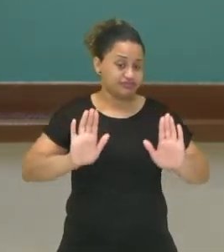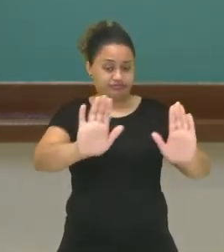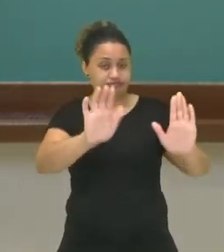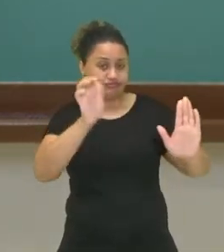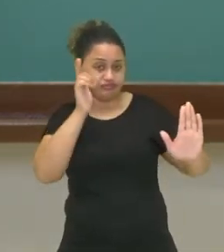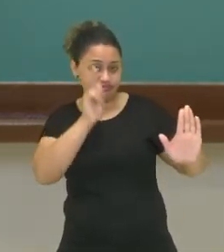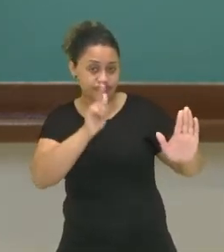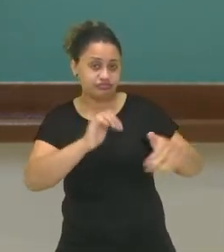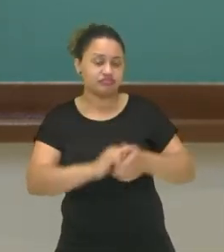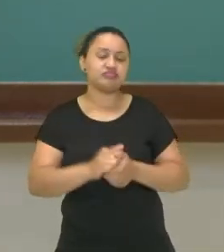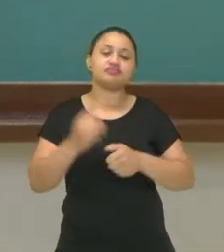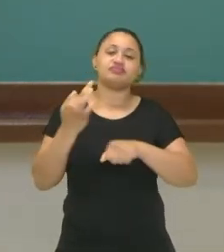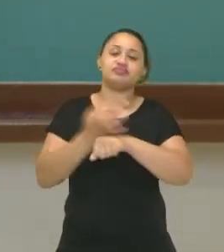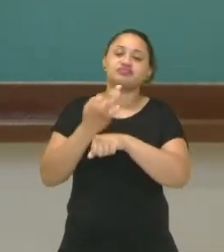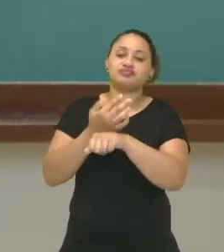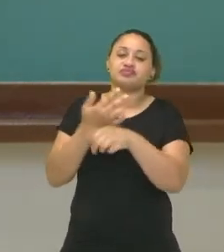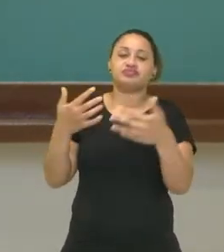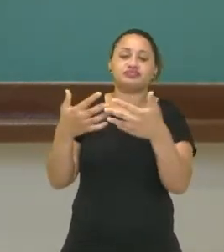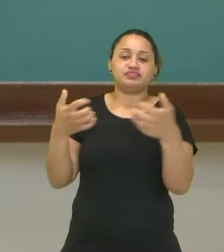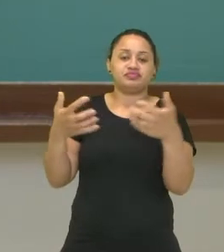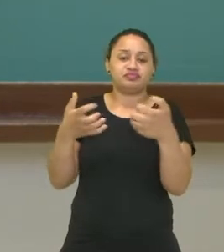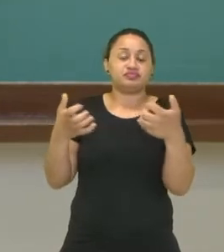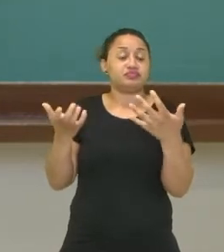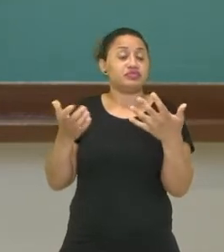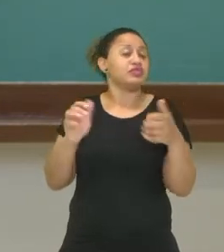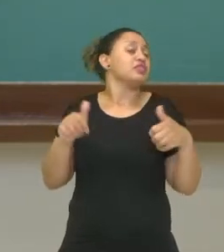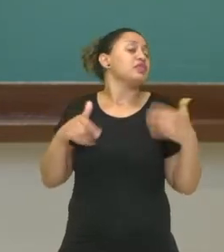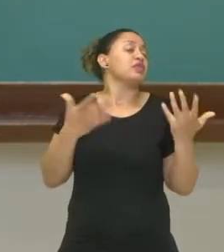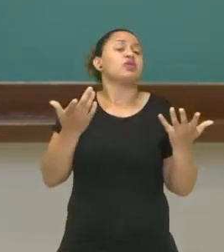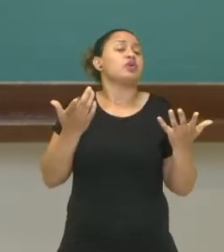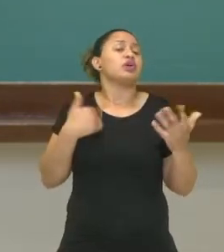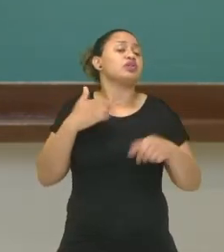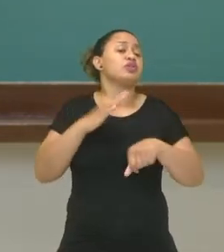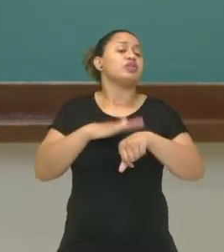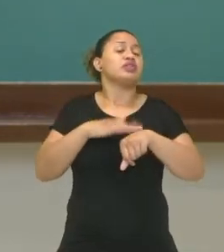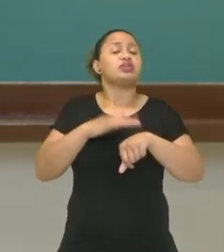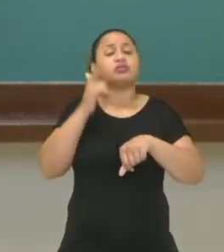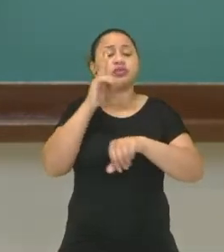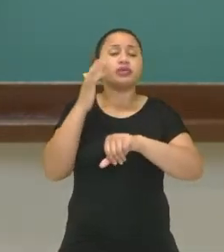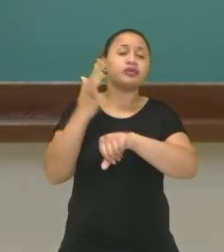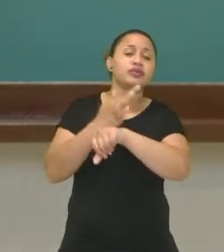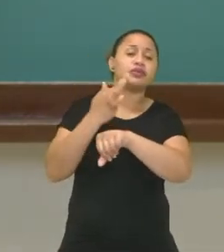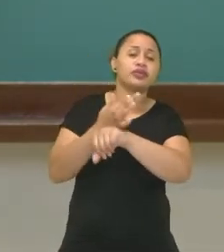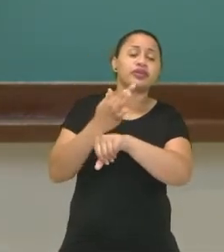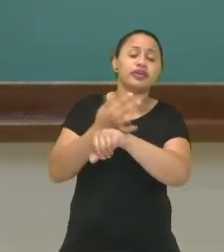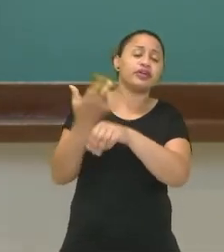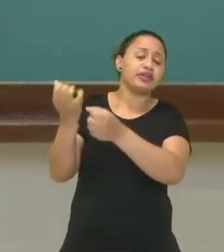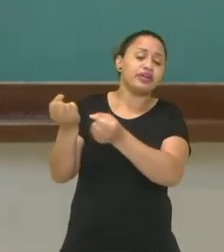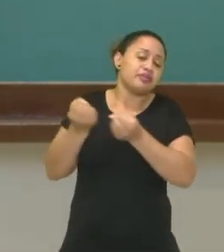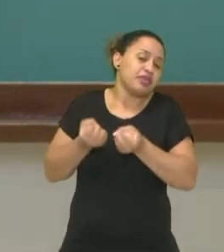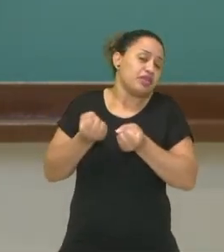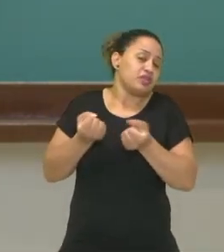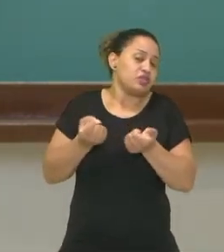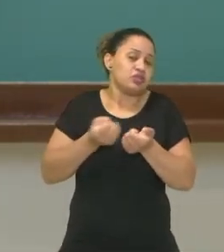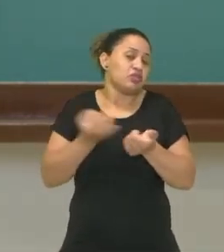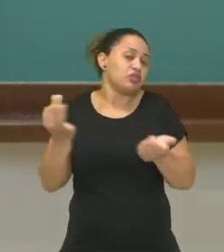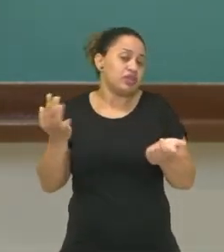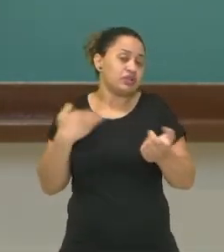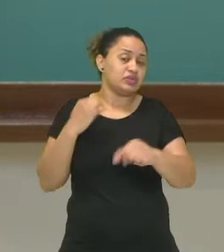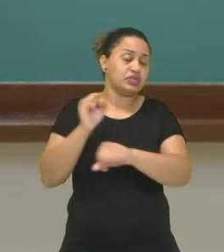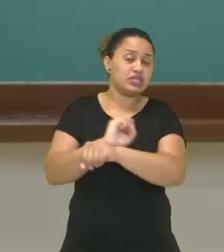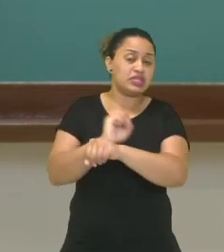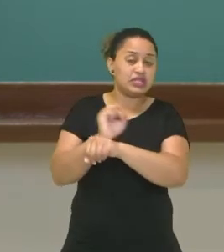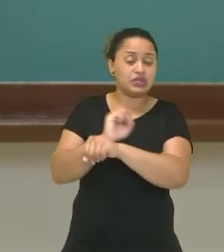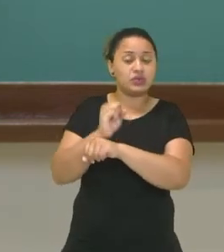E resistência muscular, será que quanto tempo eu consigo resistir essa carga? Quantos segundos eu